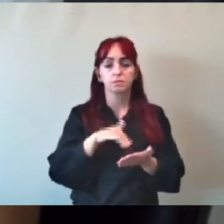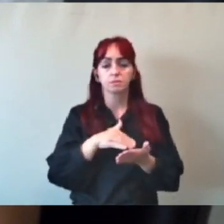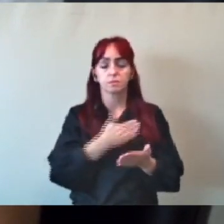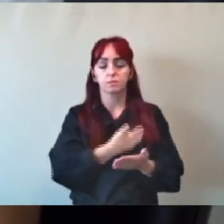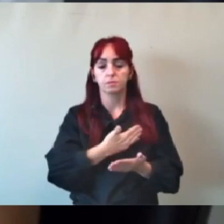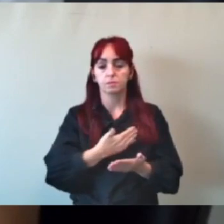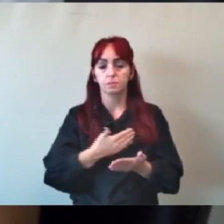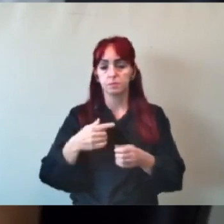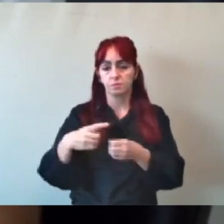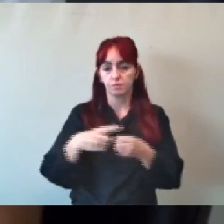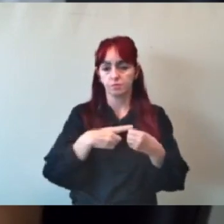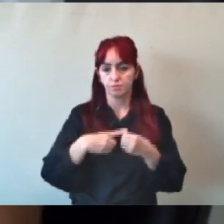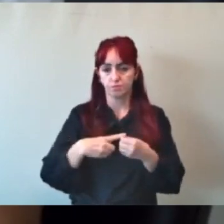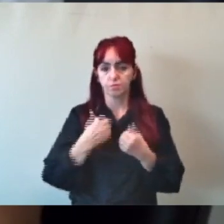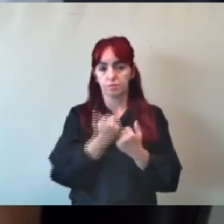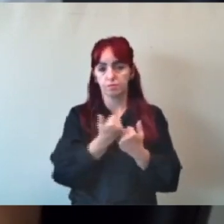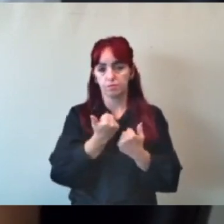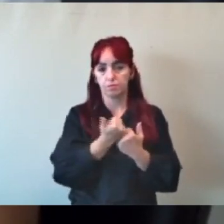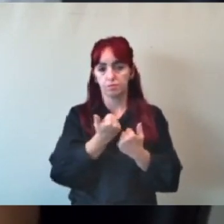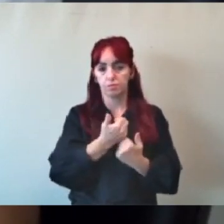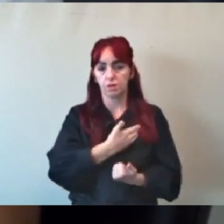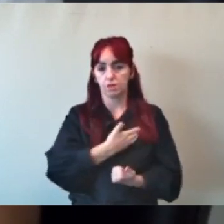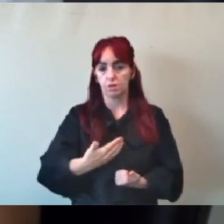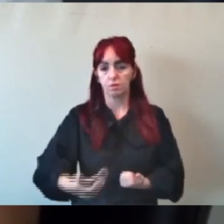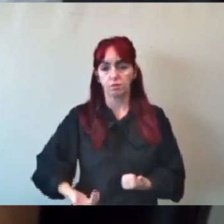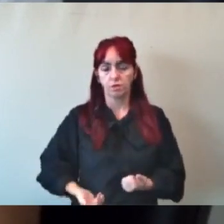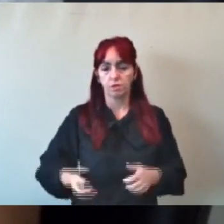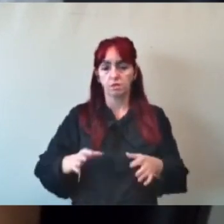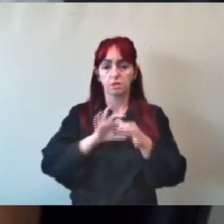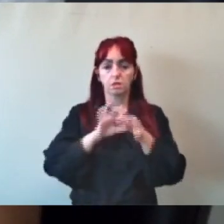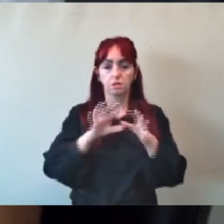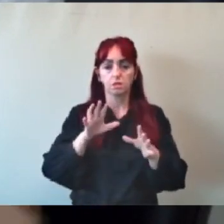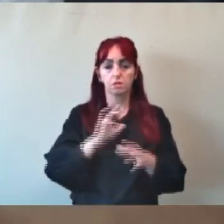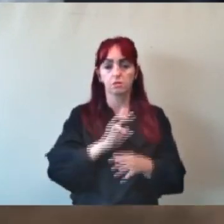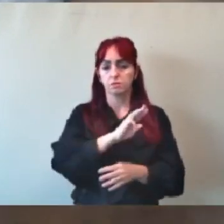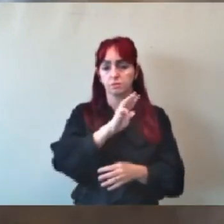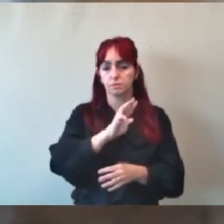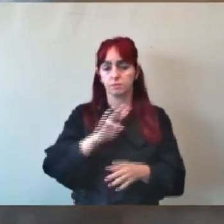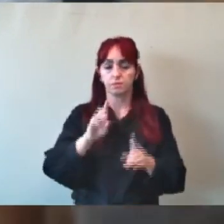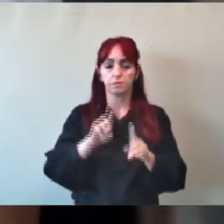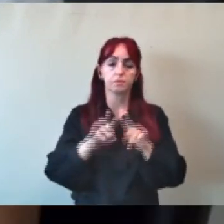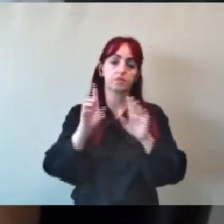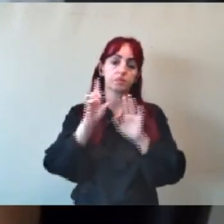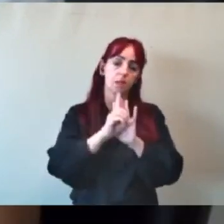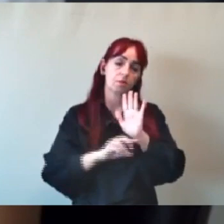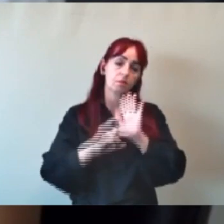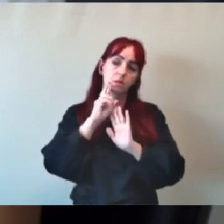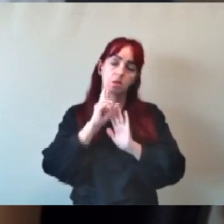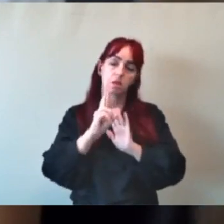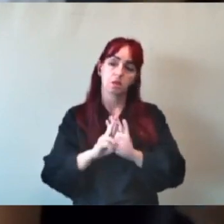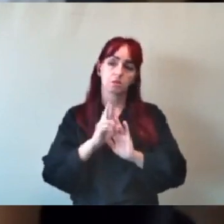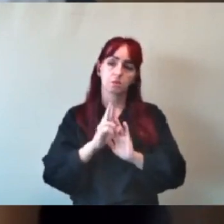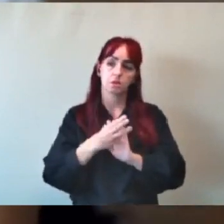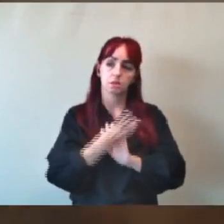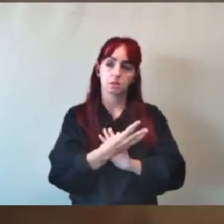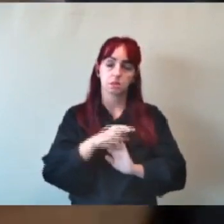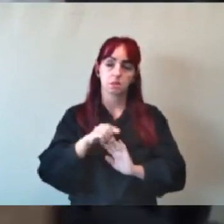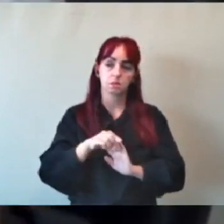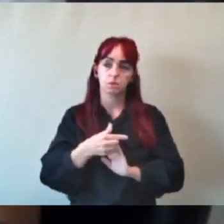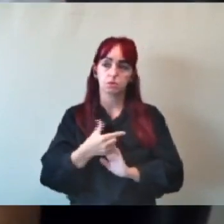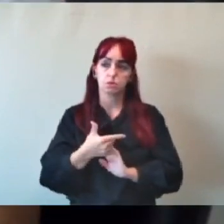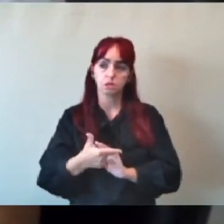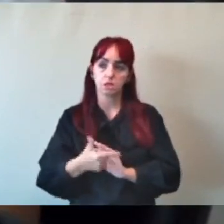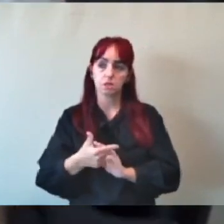também disponível no portal da Câmara. Ofício em resposta a requerimento de comissão 3.208. A resposta